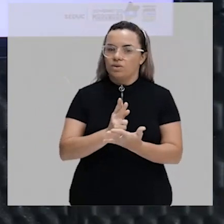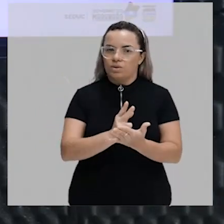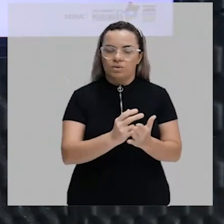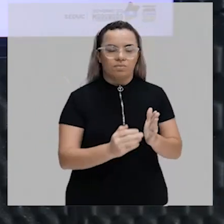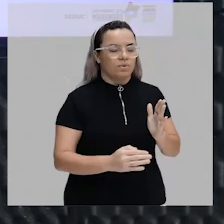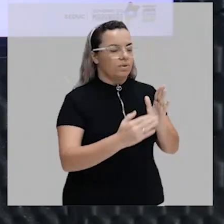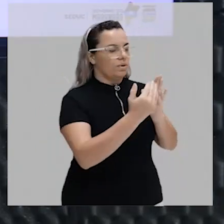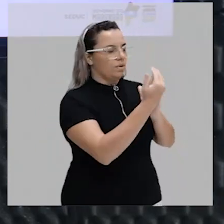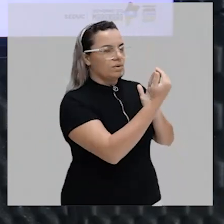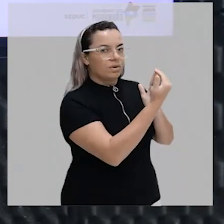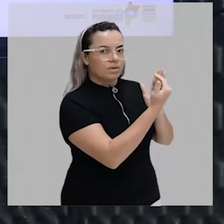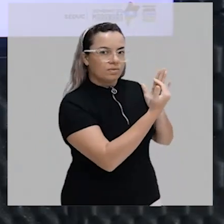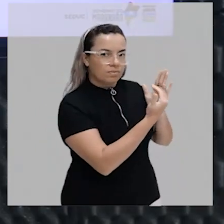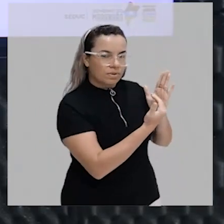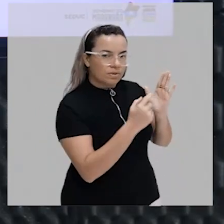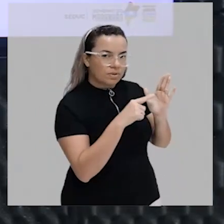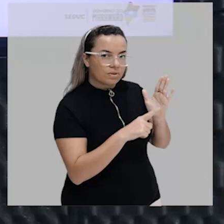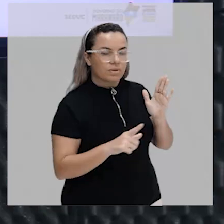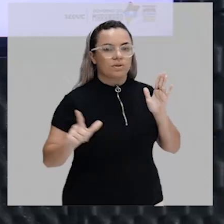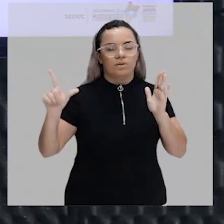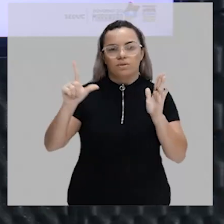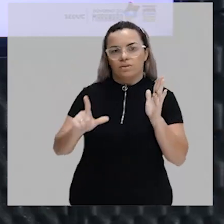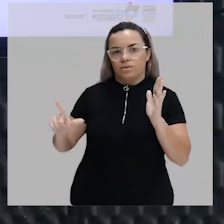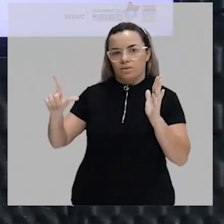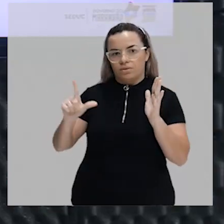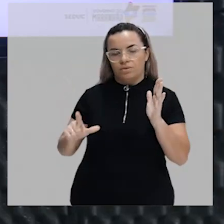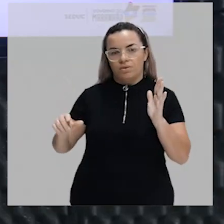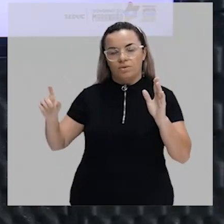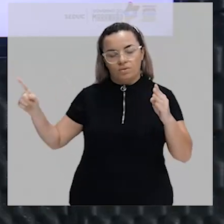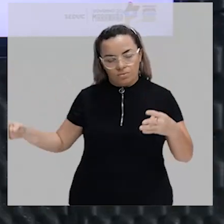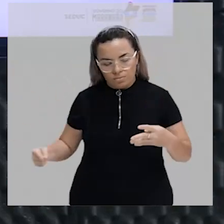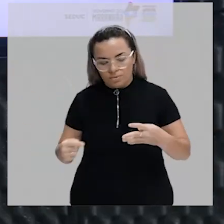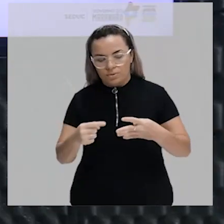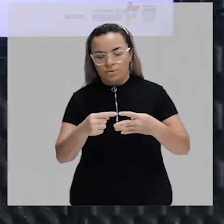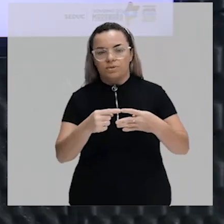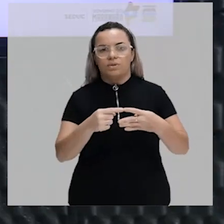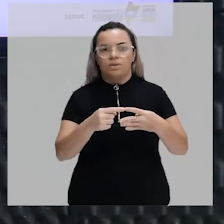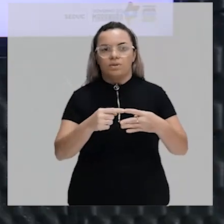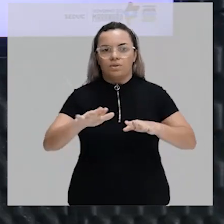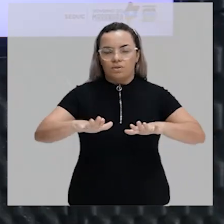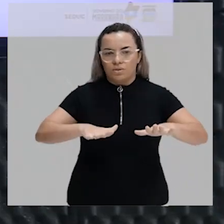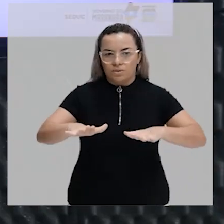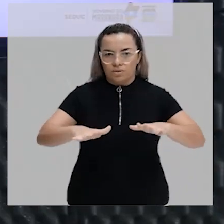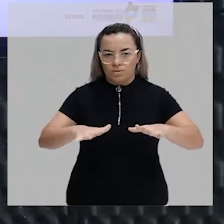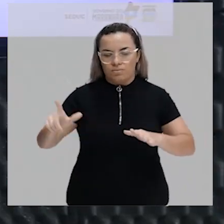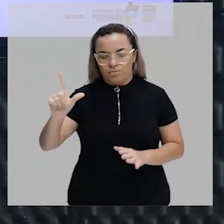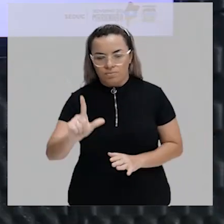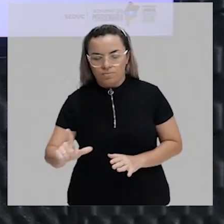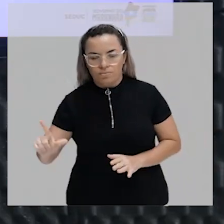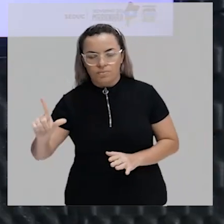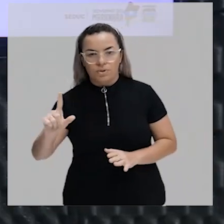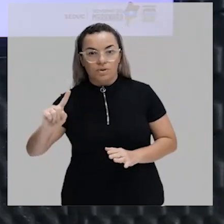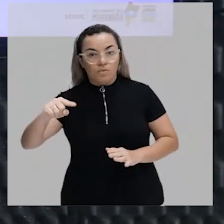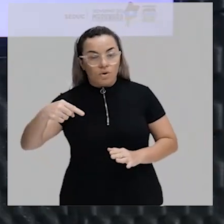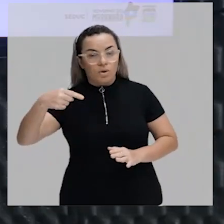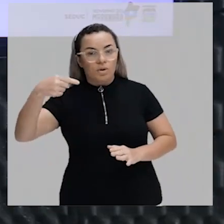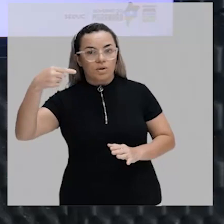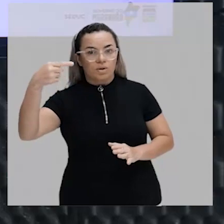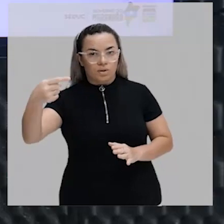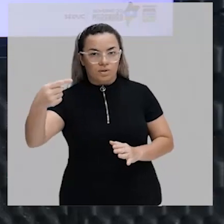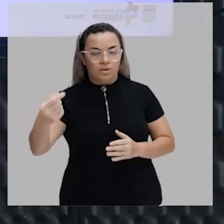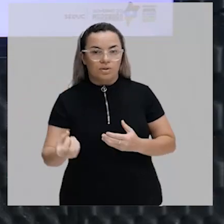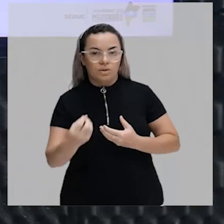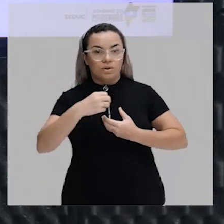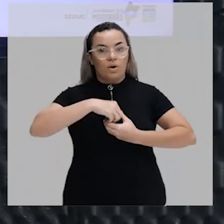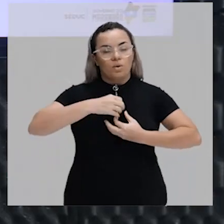literatura, estamos trabalhando o simbolismo, um movimento literário que sucedeu o parnasianismo e também